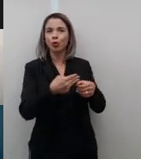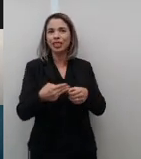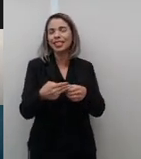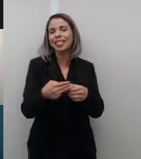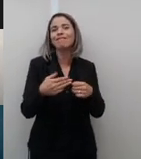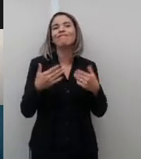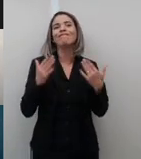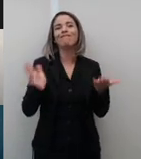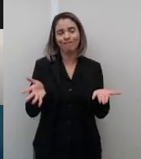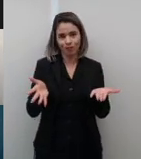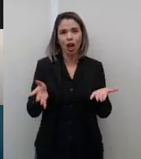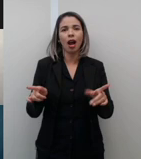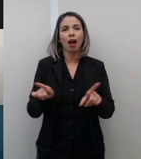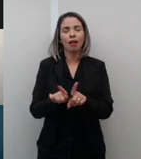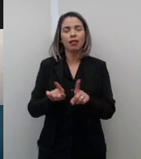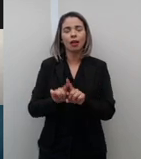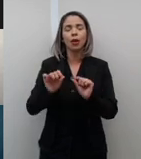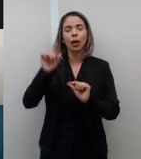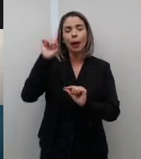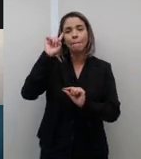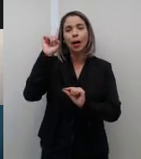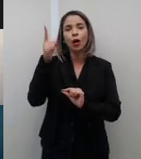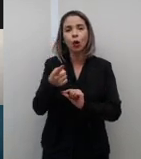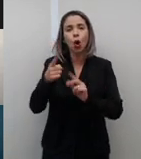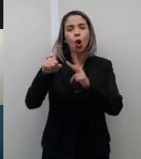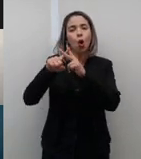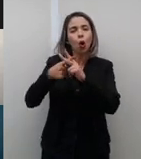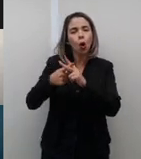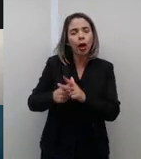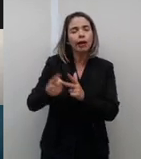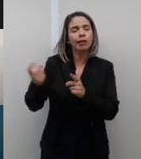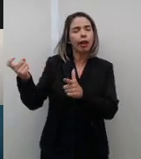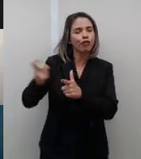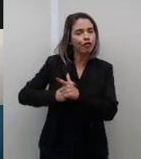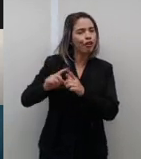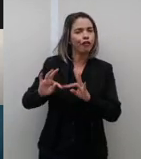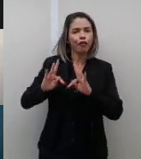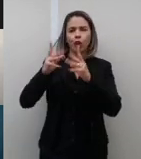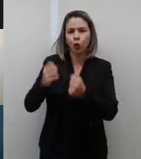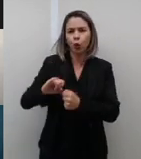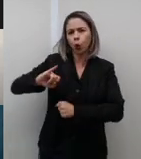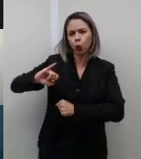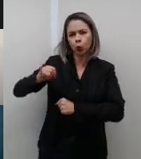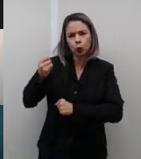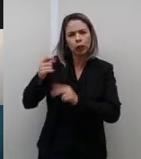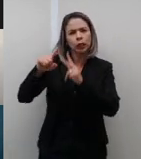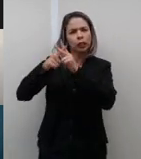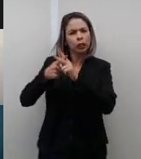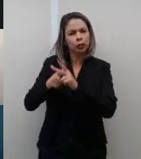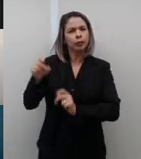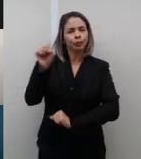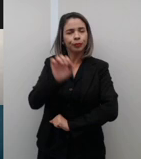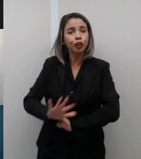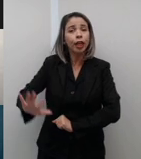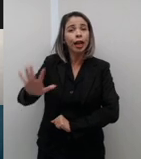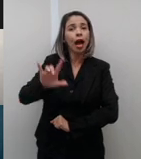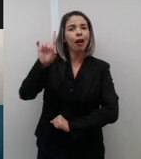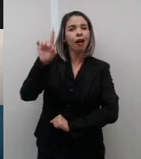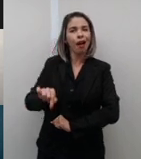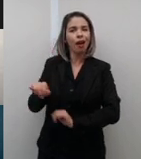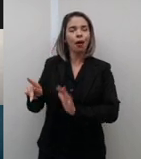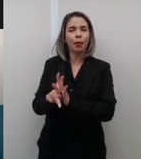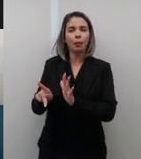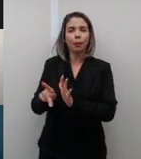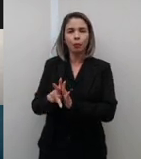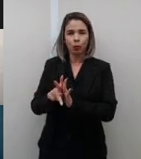e acabou determinando a correção do débito pelos critérios de juros e correção monetária gerais, instituídos pelos temas 810 do